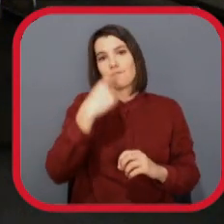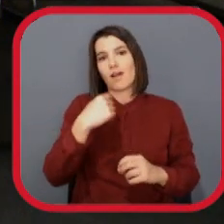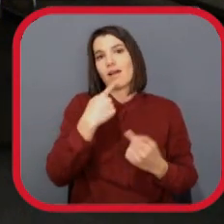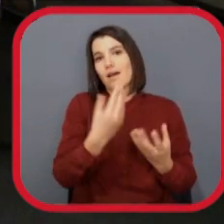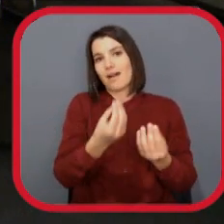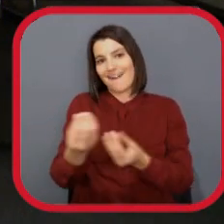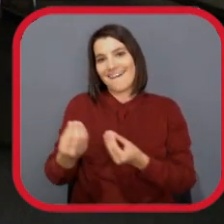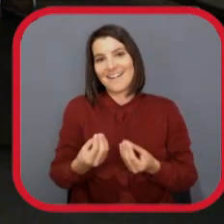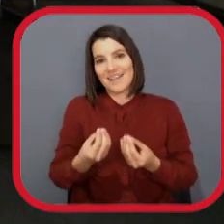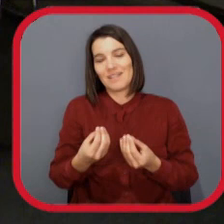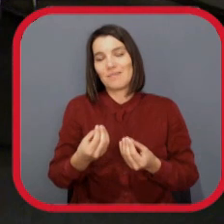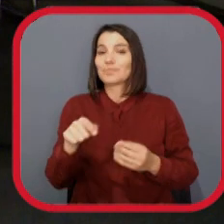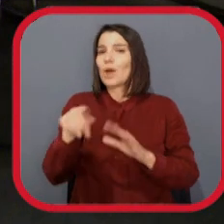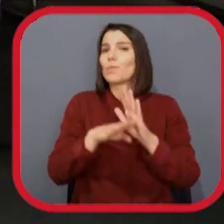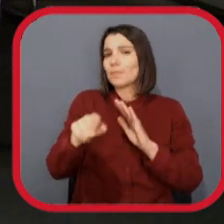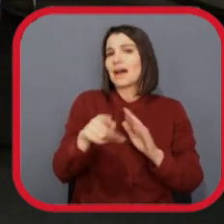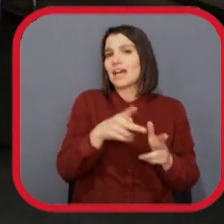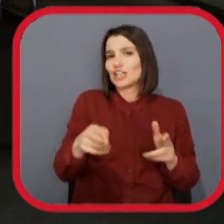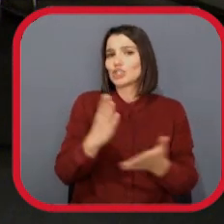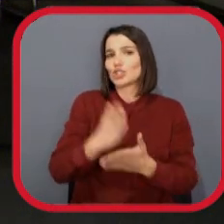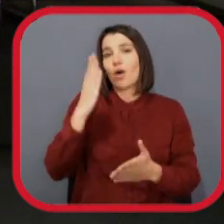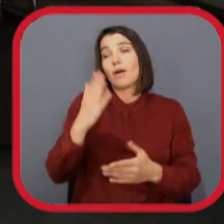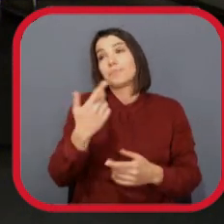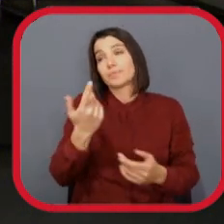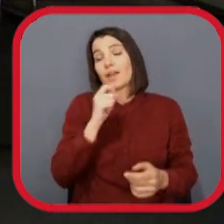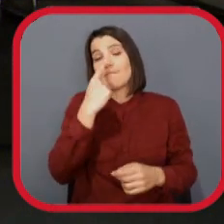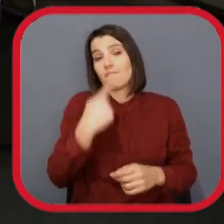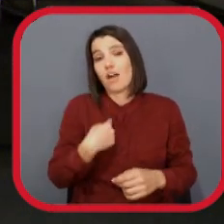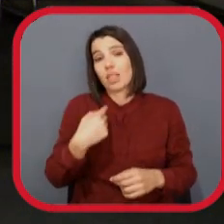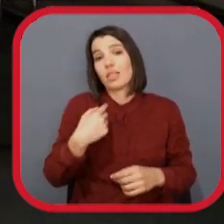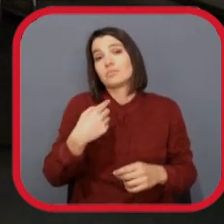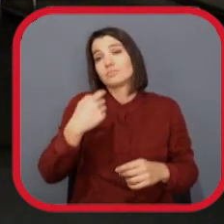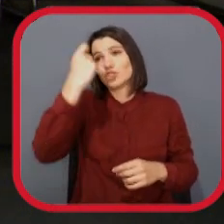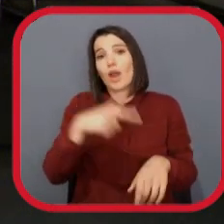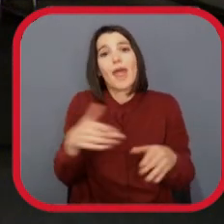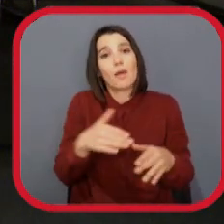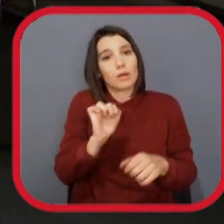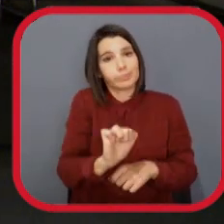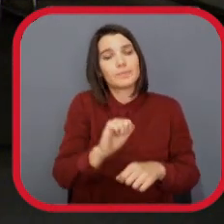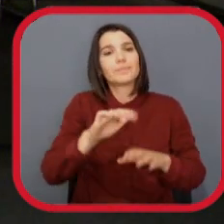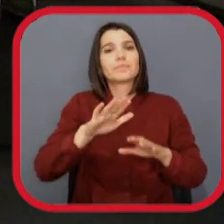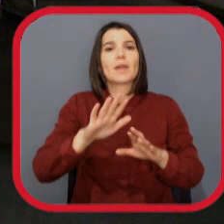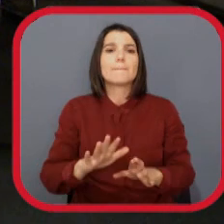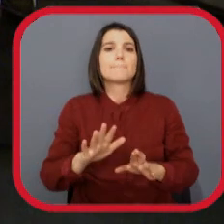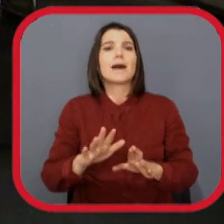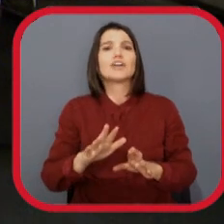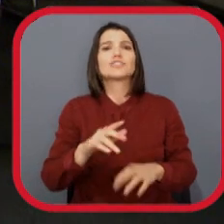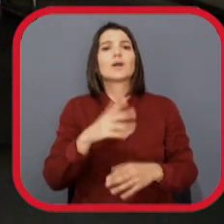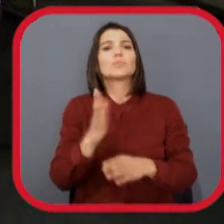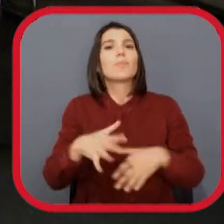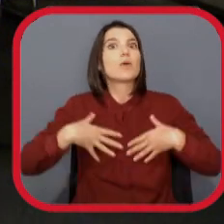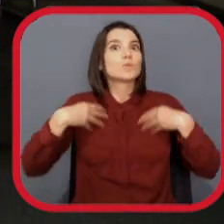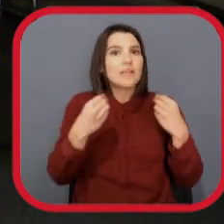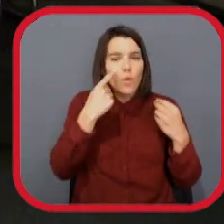erros, e não estou a falar no caso do Conta-me, que seriam os erros históricos, mas a questão dos